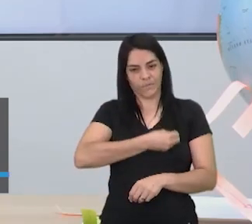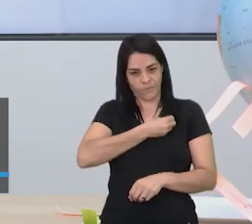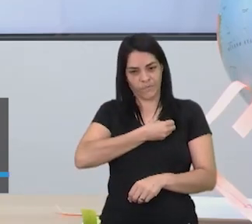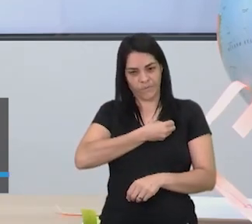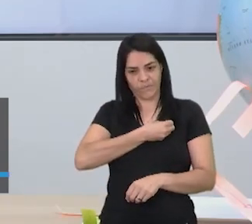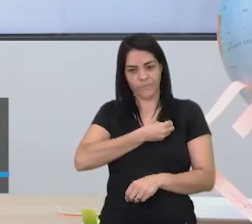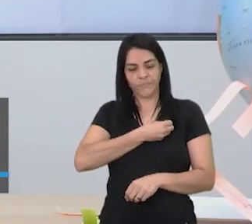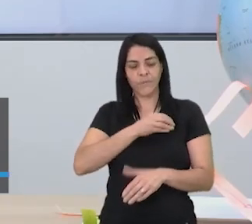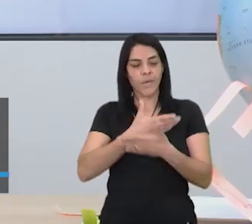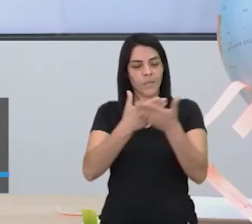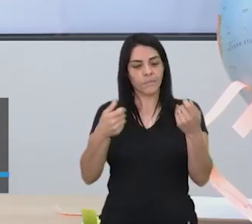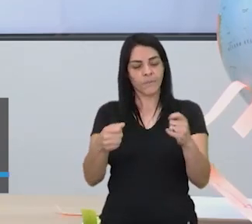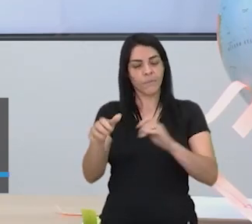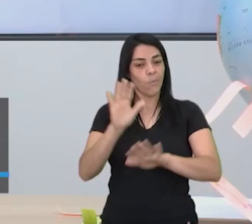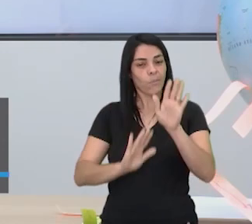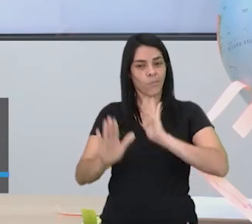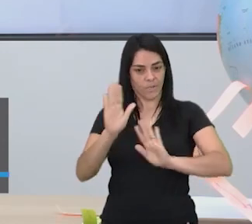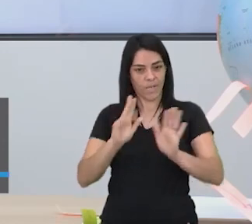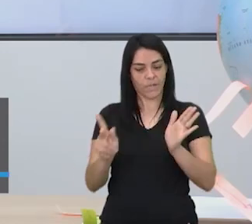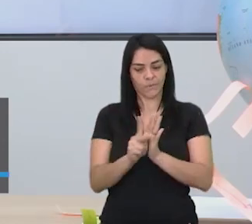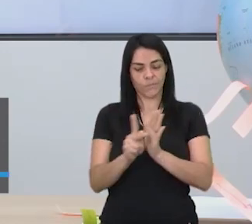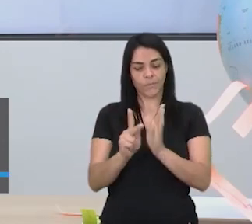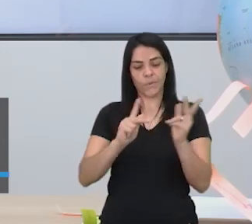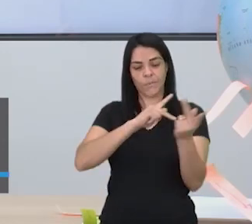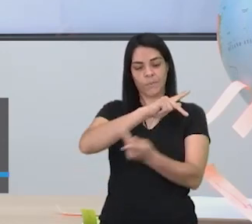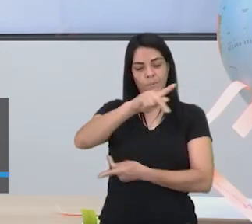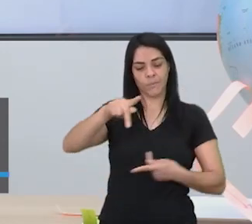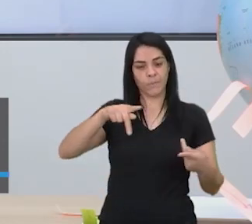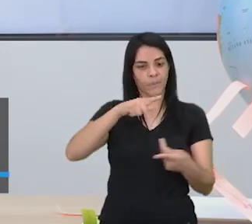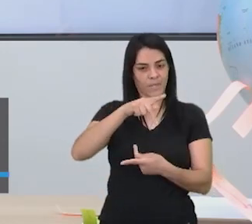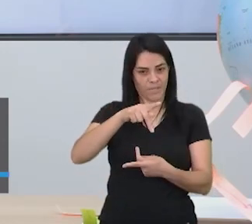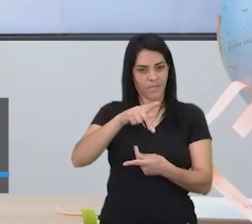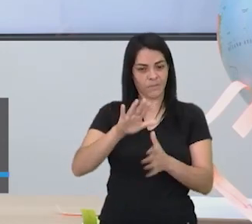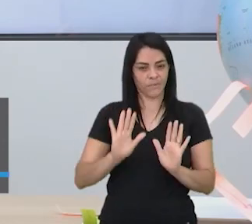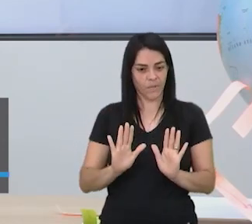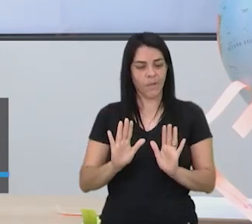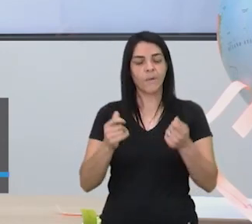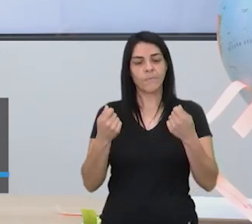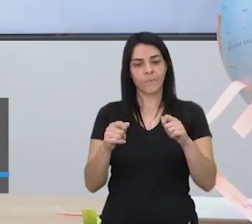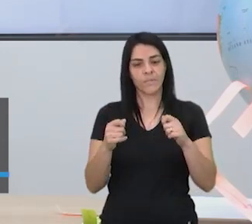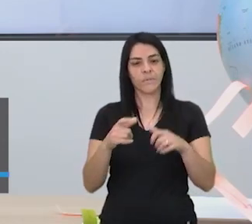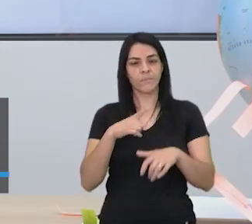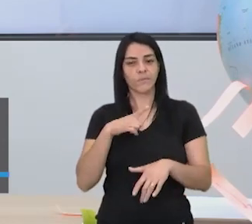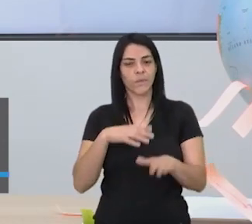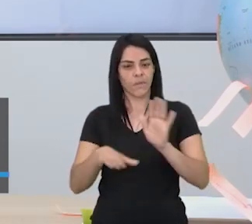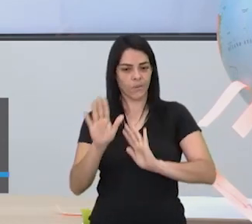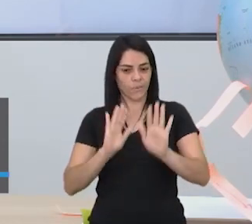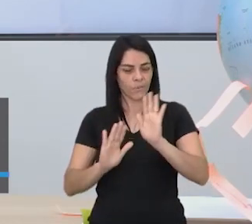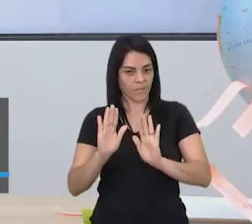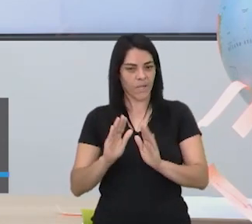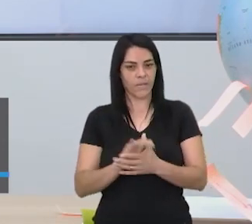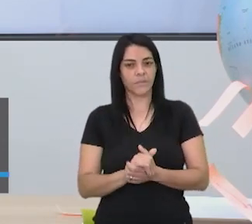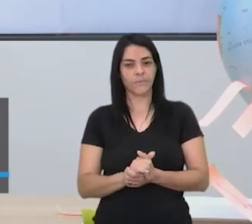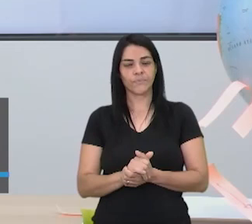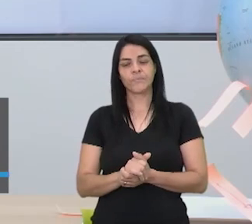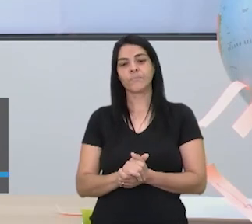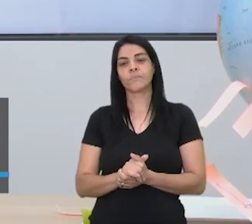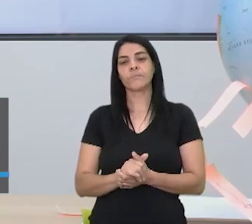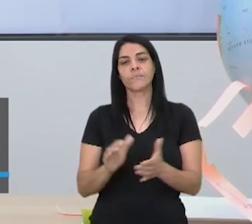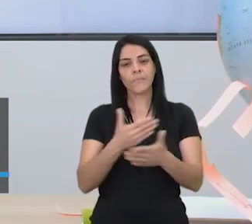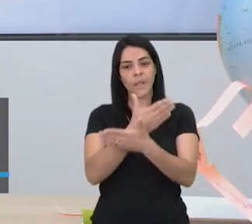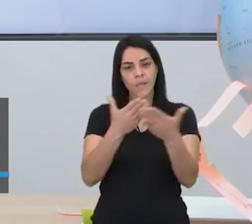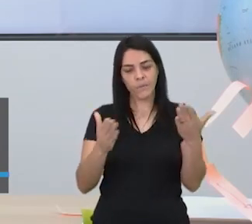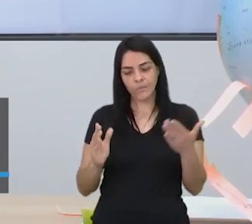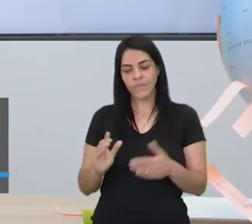de um cuidado com o nosso planeta, tá certo? Então, um dos ODS entrando aí, que eu vou deixar para vocês discutirem qual que é o ODS